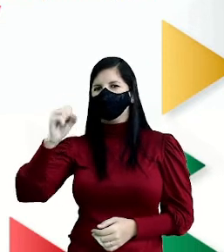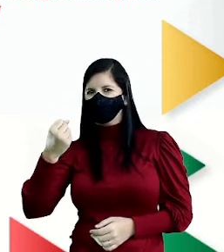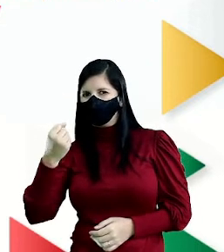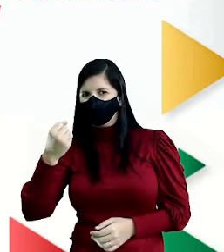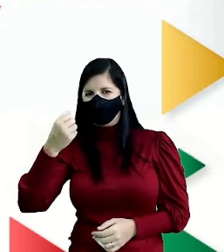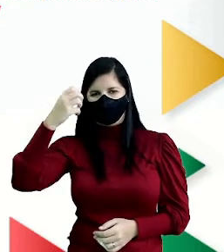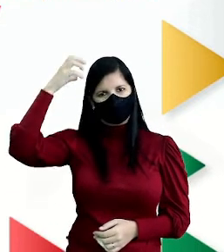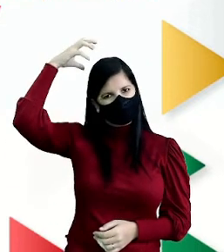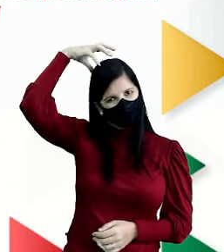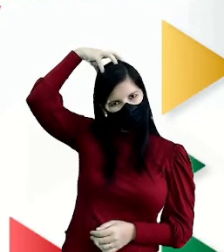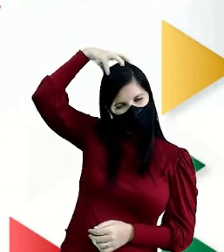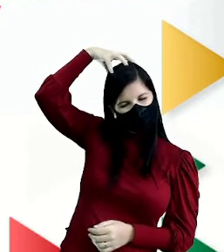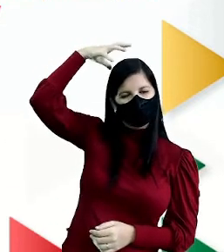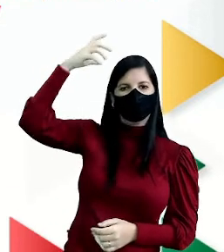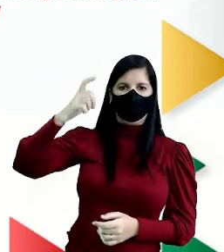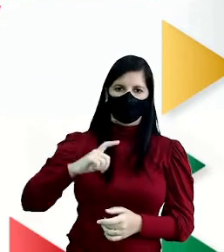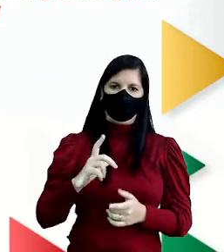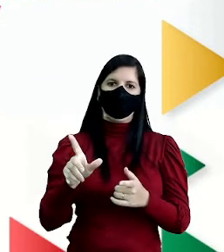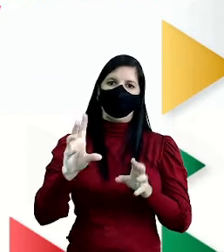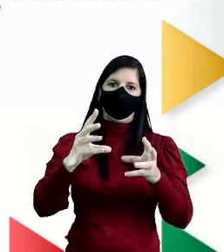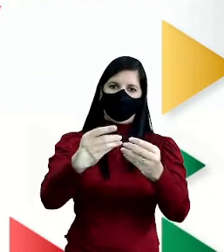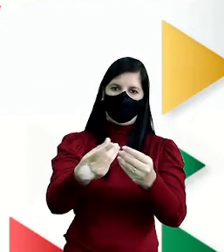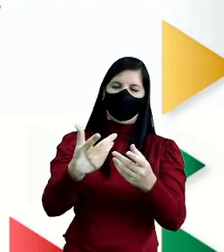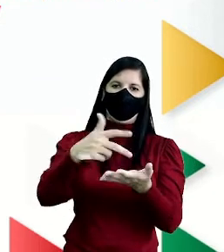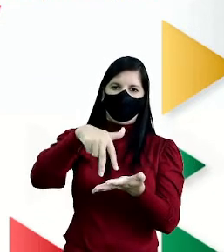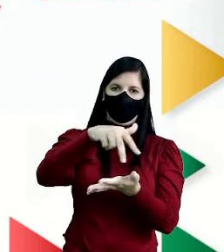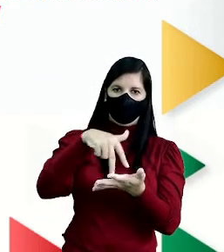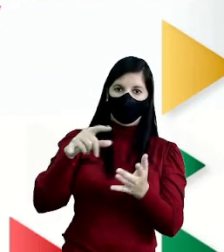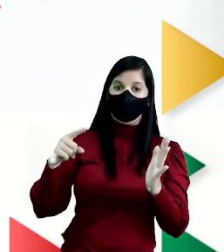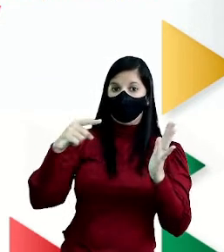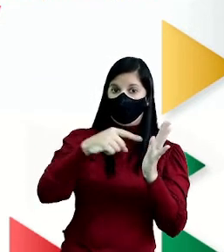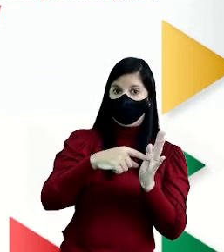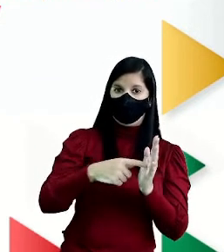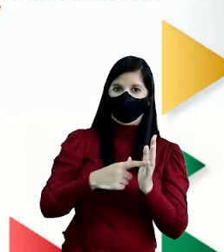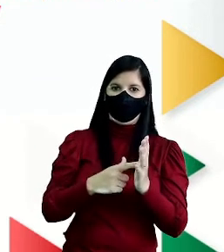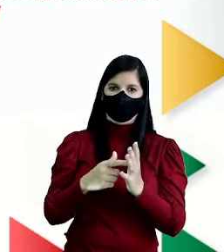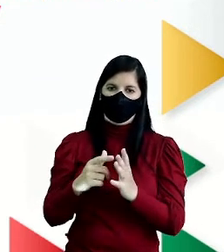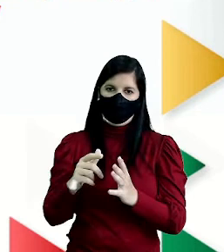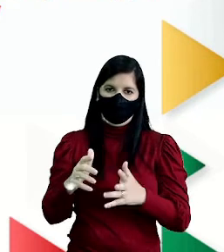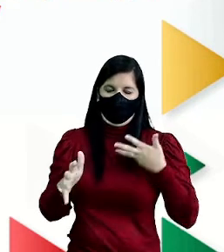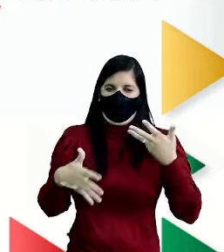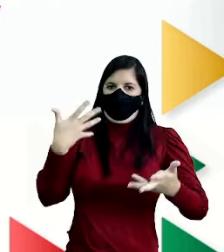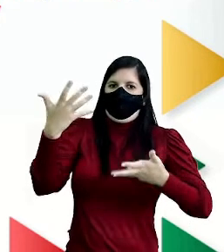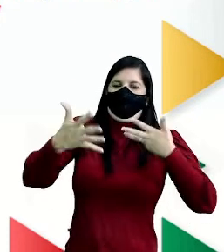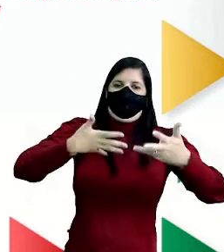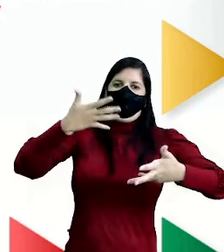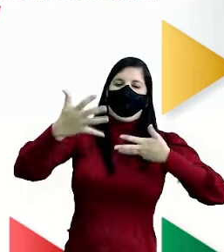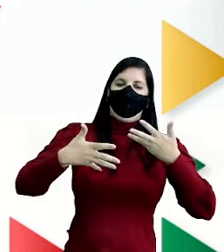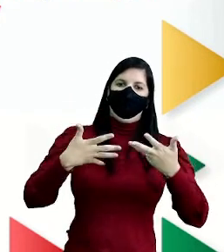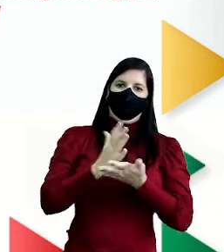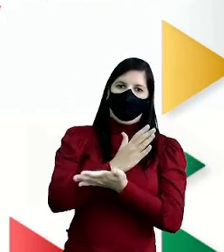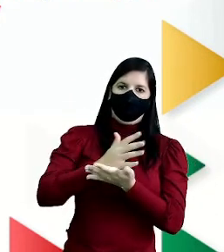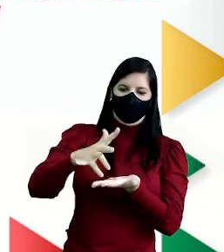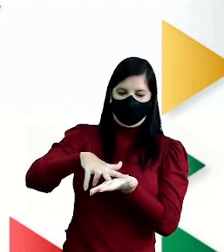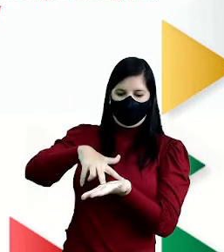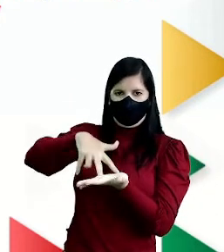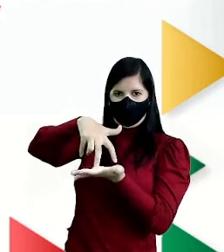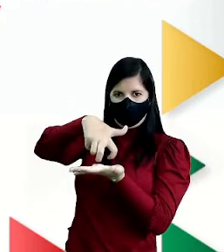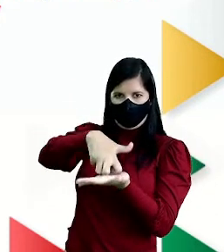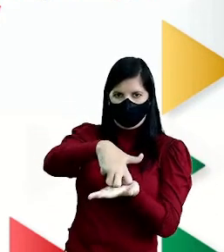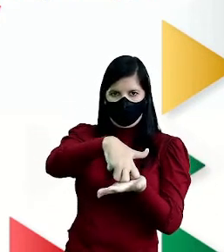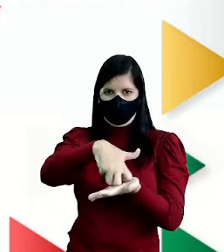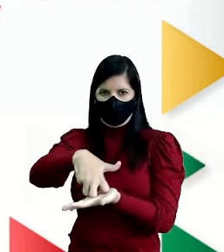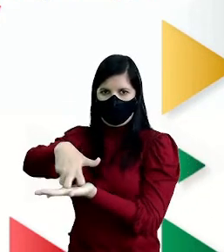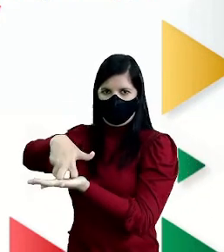dança ritual dos tuarengues, que tem por objetivo criar energia positiva. Os dançarinos se ajoelham e balançam o corpo,